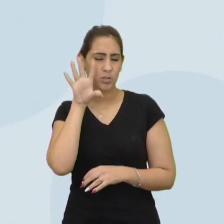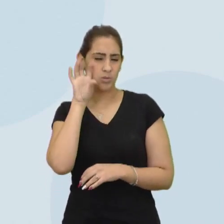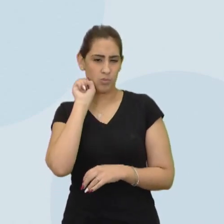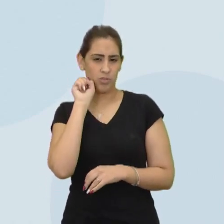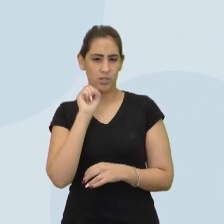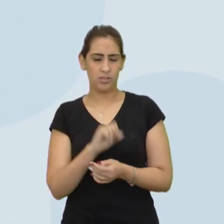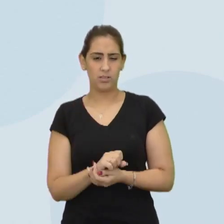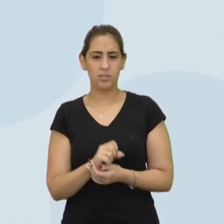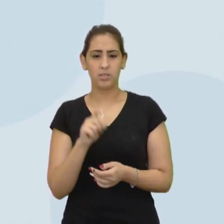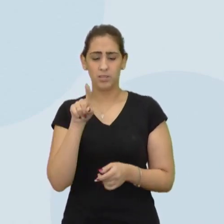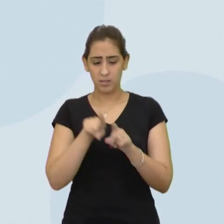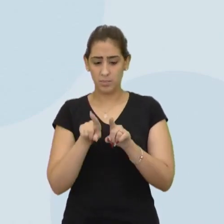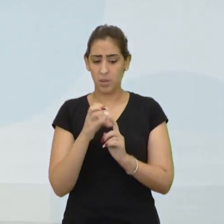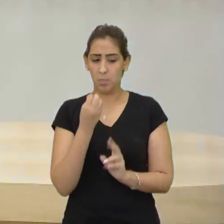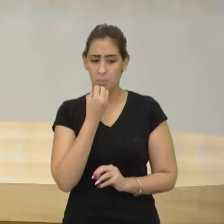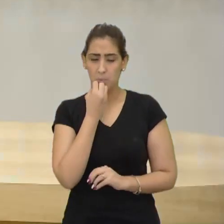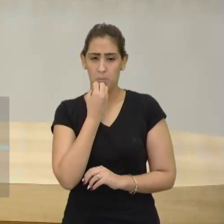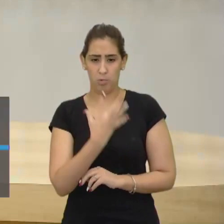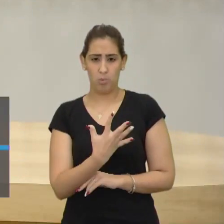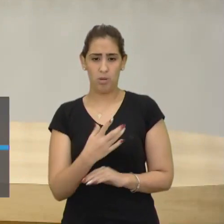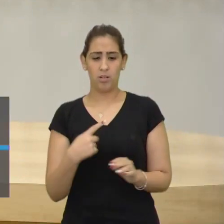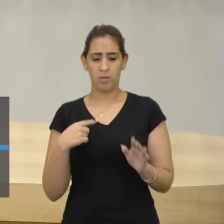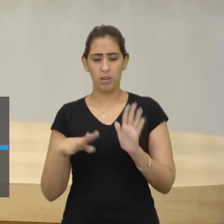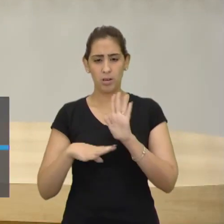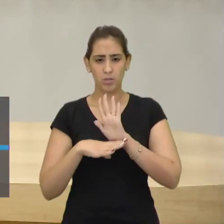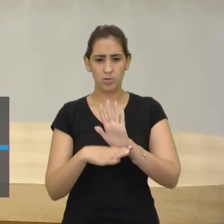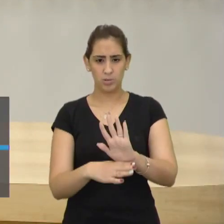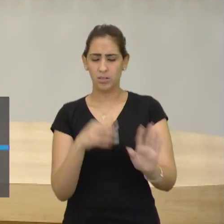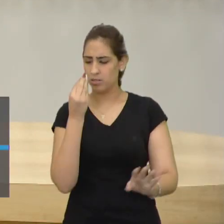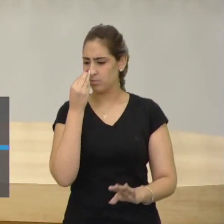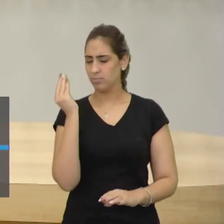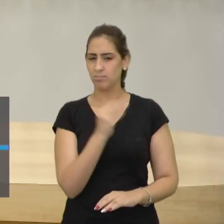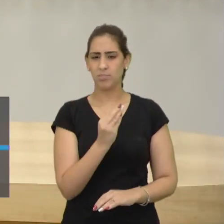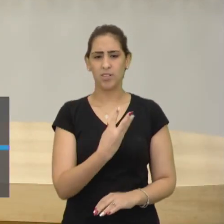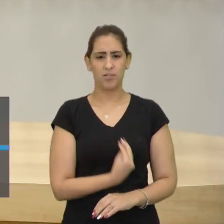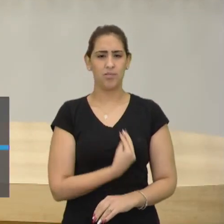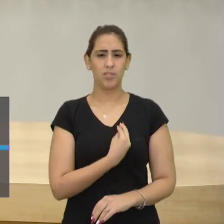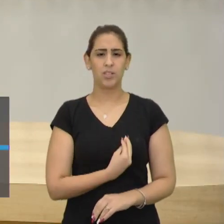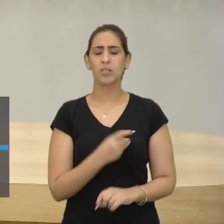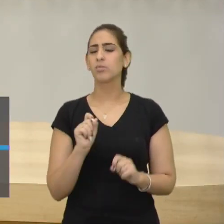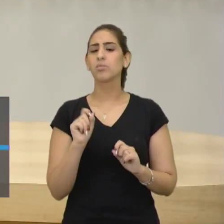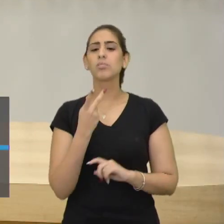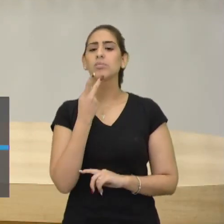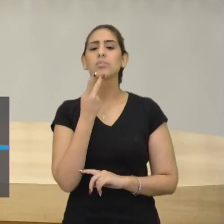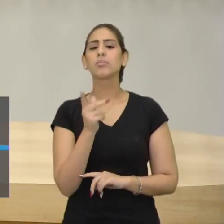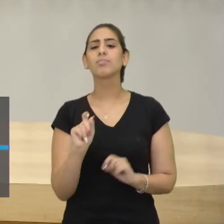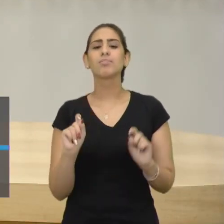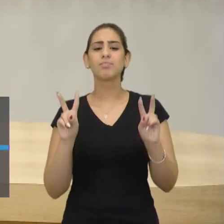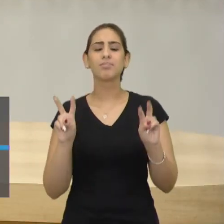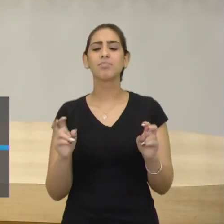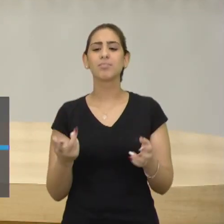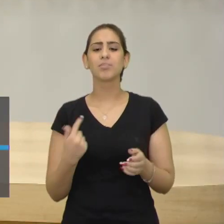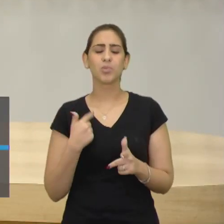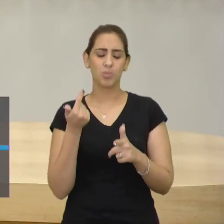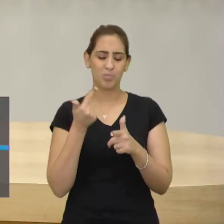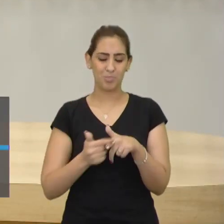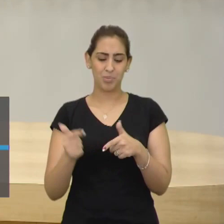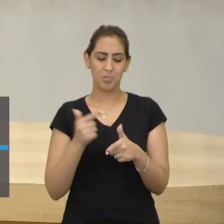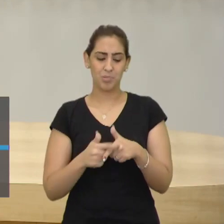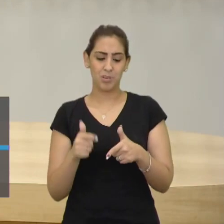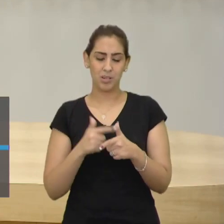agradável, como ela é útil também, porque ela nos auxilia a ignorar a vida. Então, estou com aquele problemão,